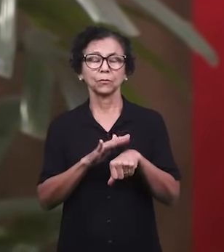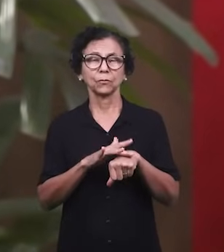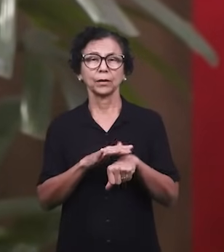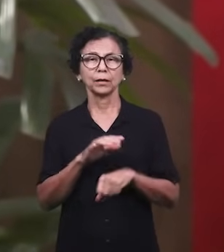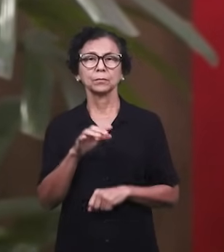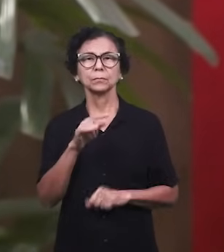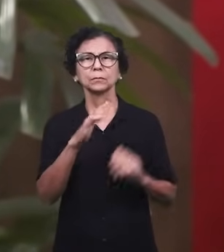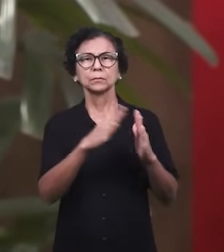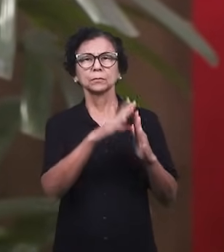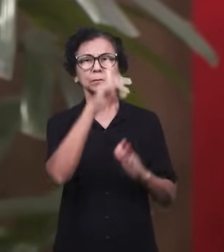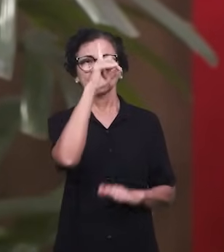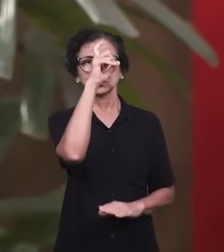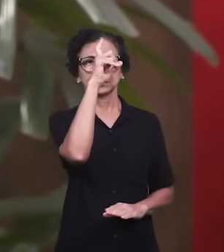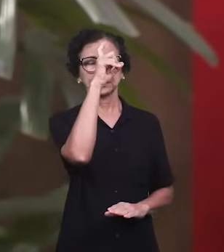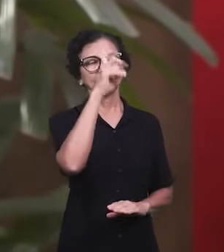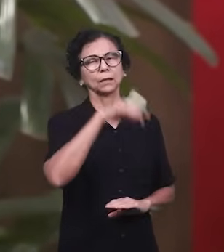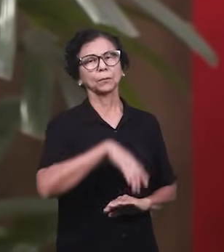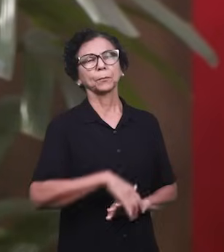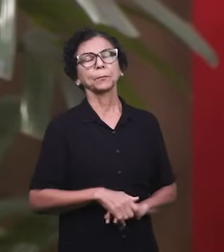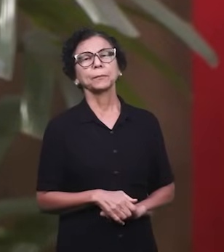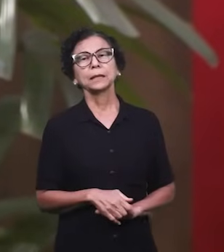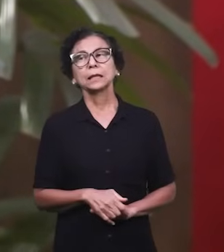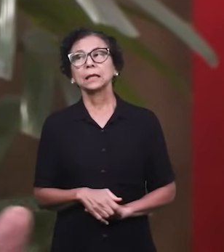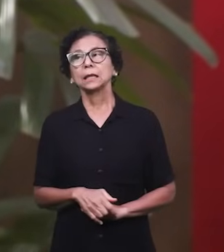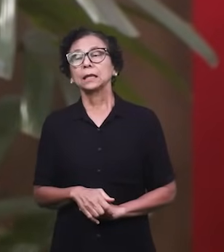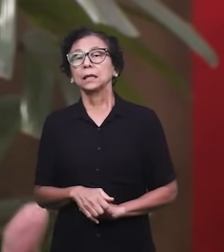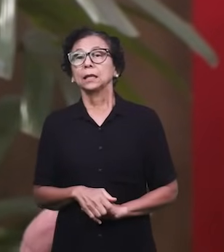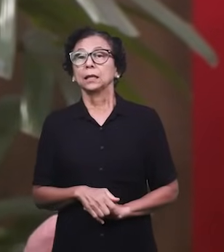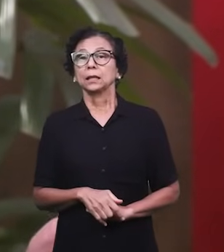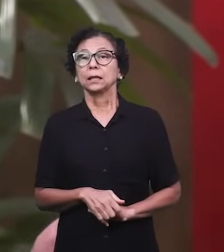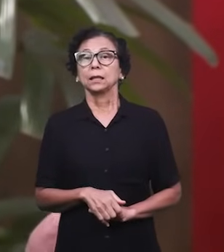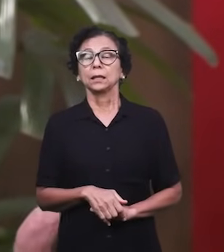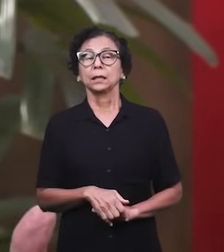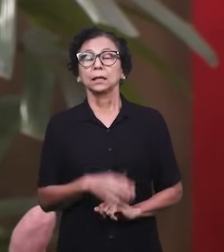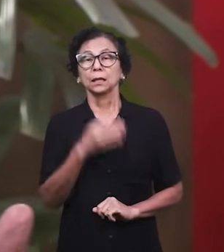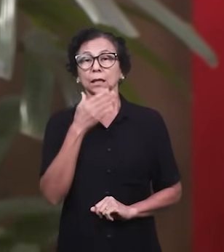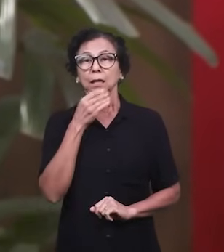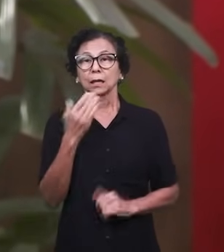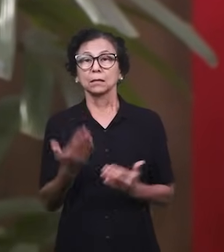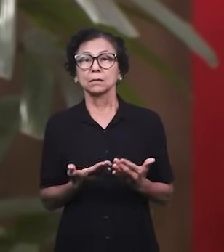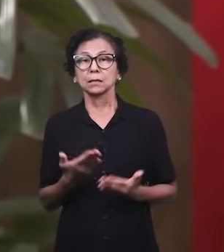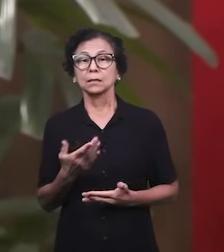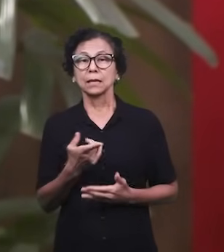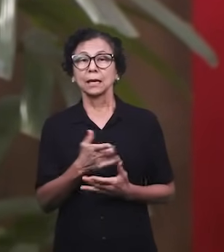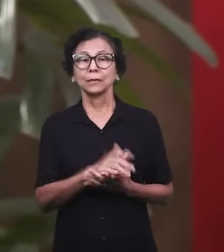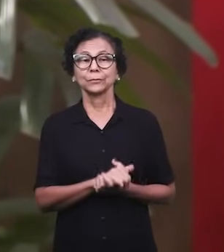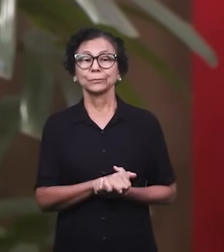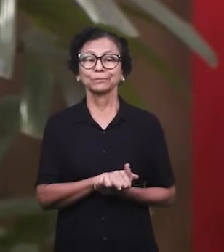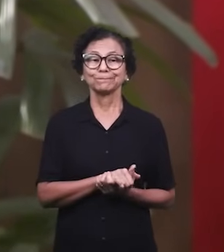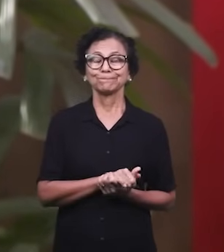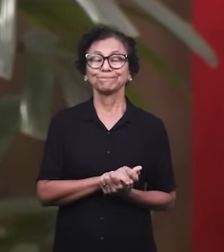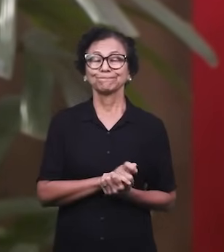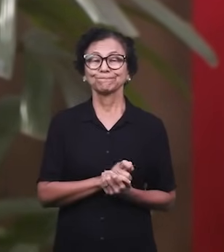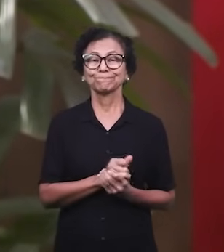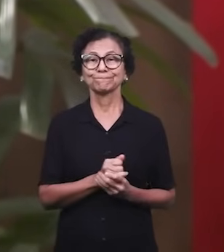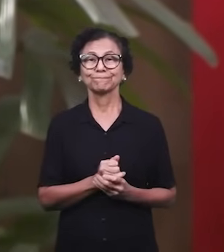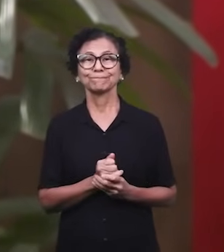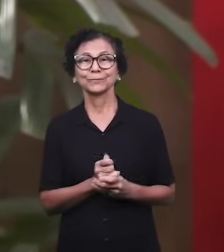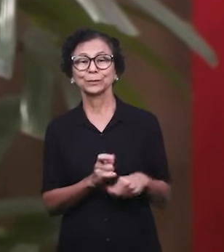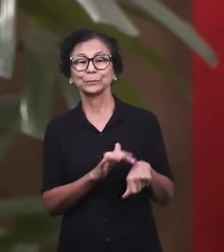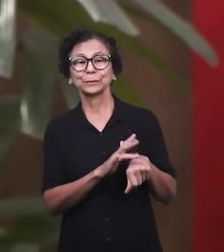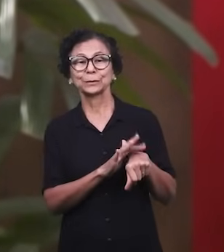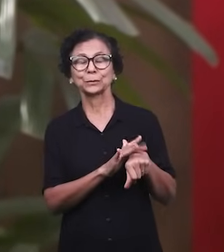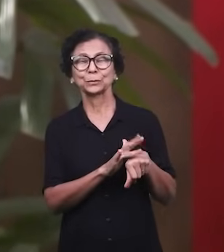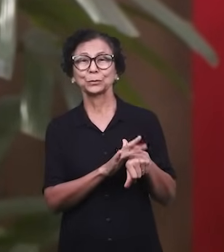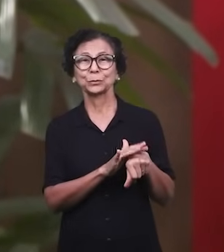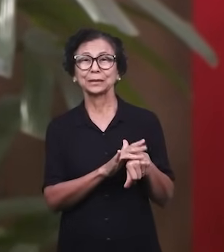e chegou um momento que aquele irmão tinha um diagnóstico que deu assim a ele